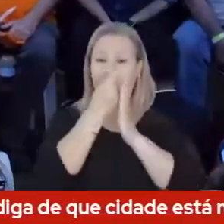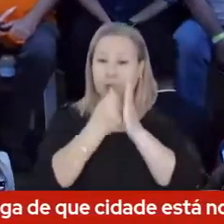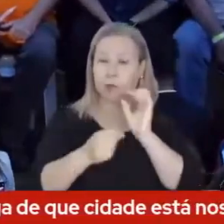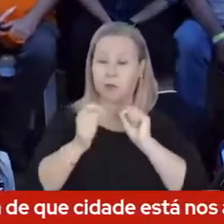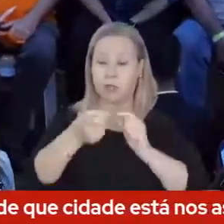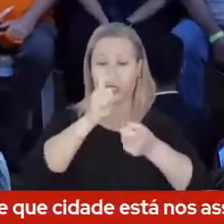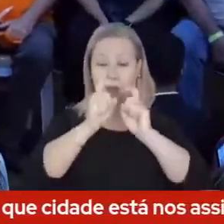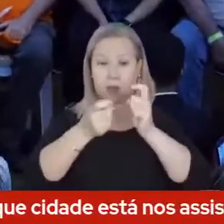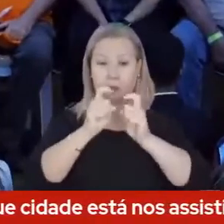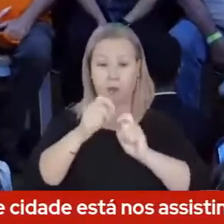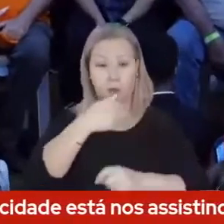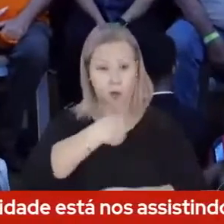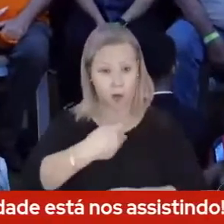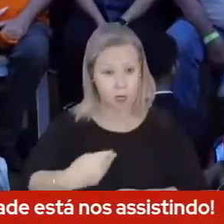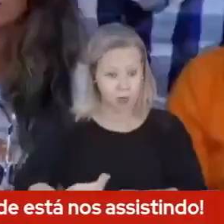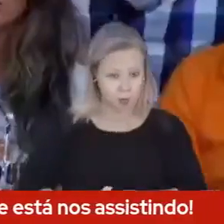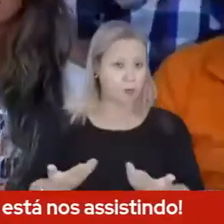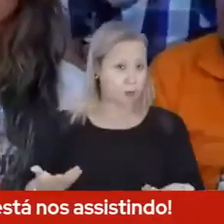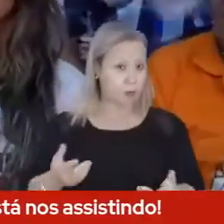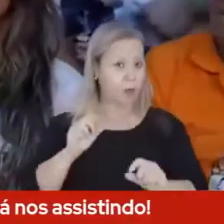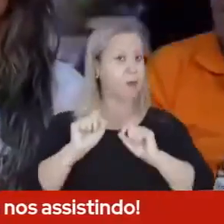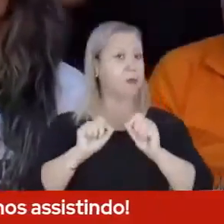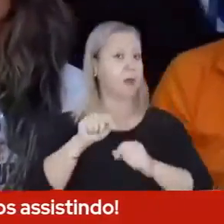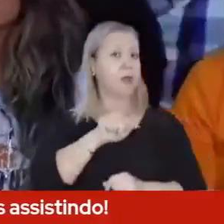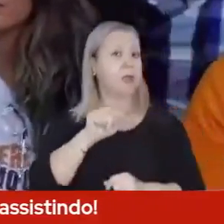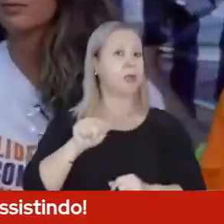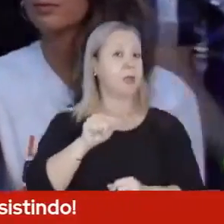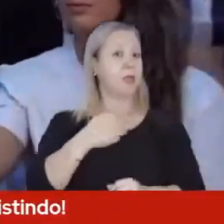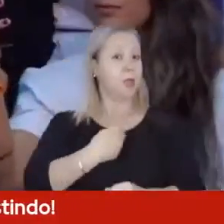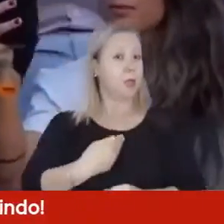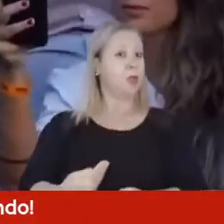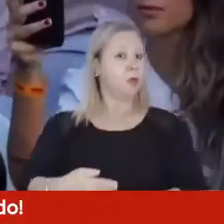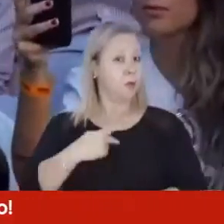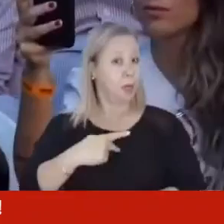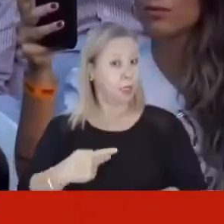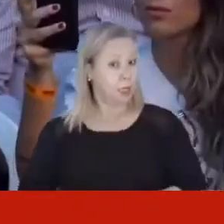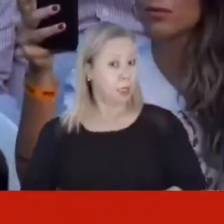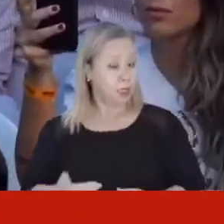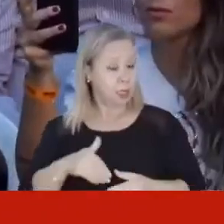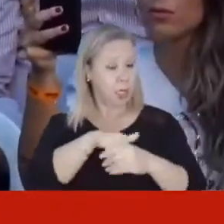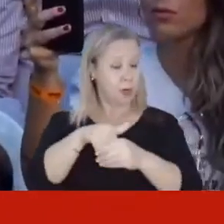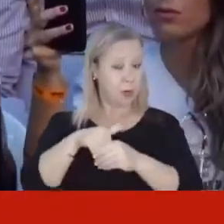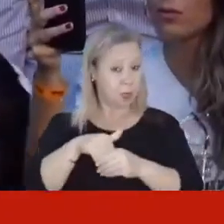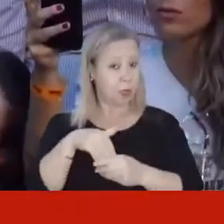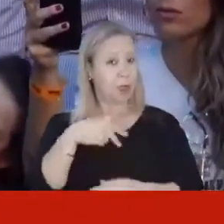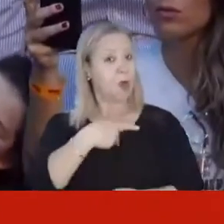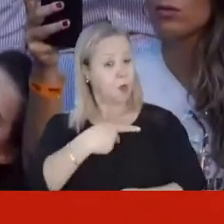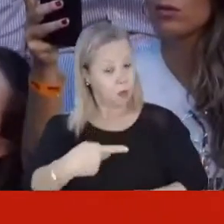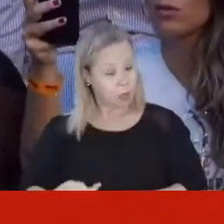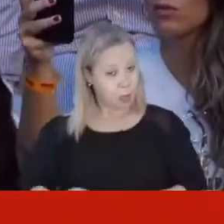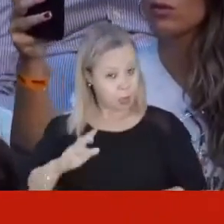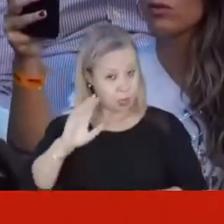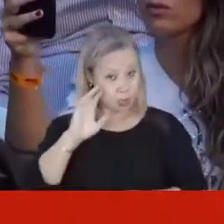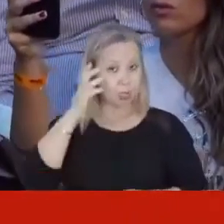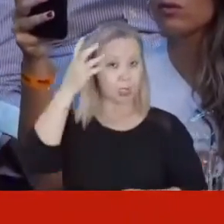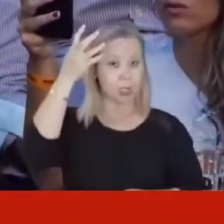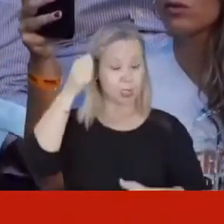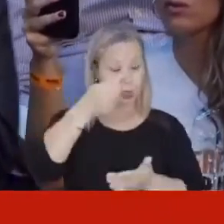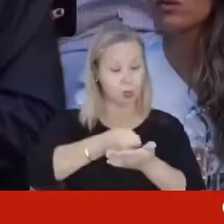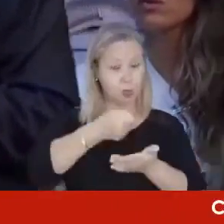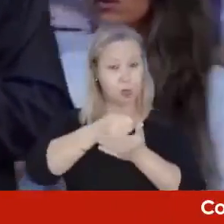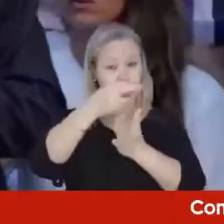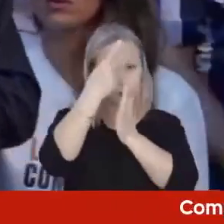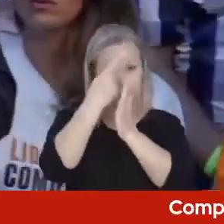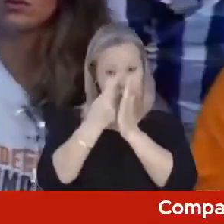governo, que é para isso que o governo é eleito. E é o governo que decide, sabe, cumprir o orçamento aprovado pela